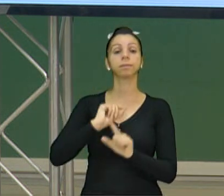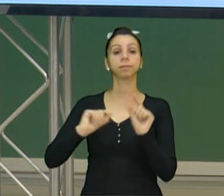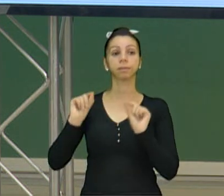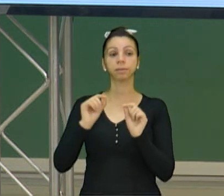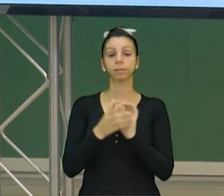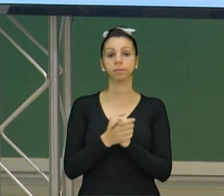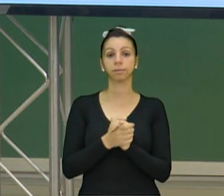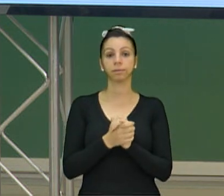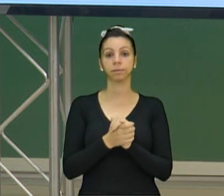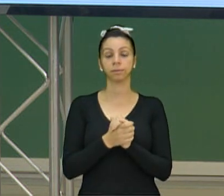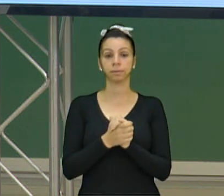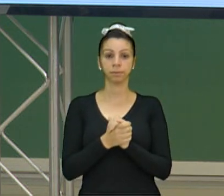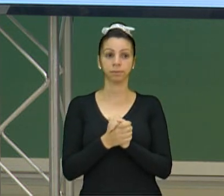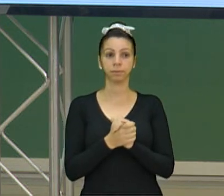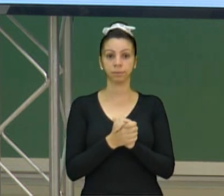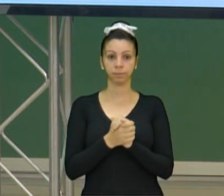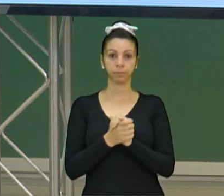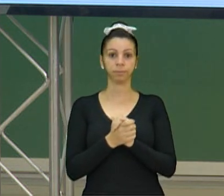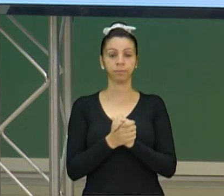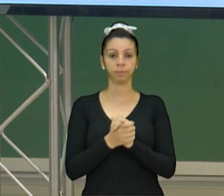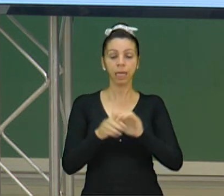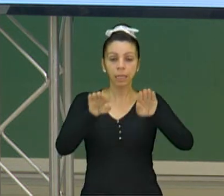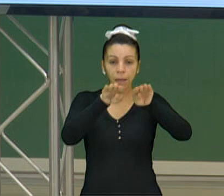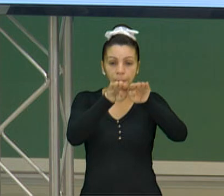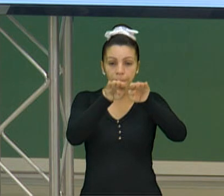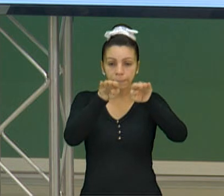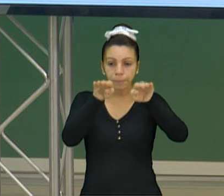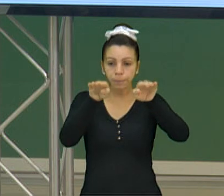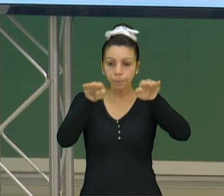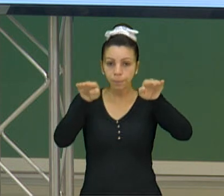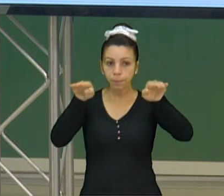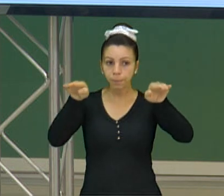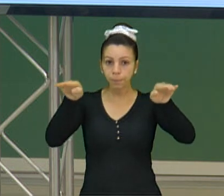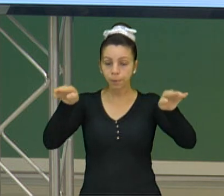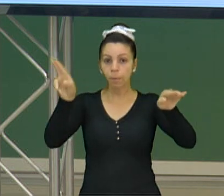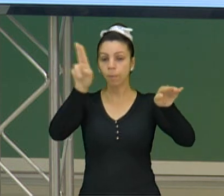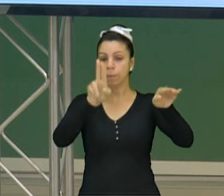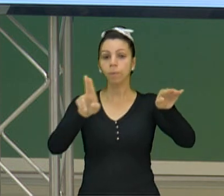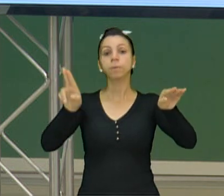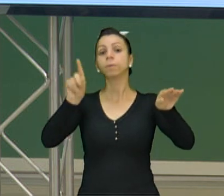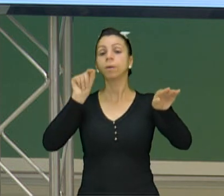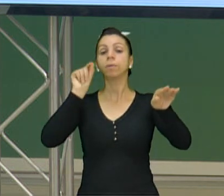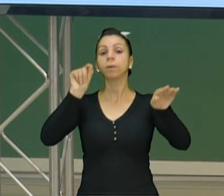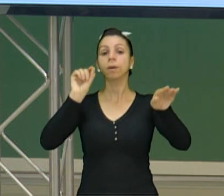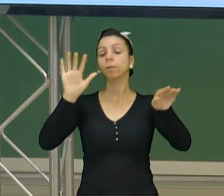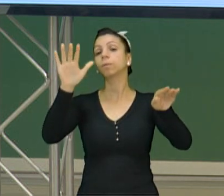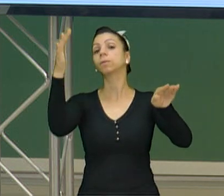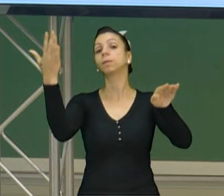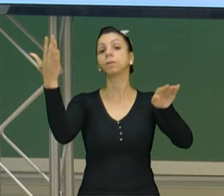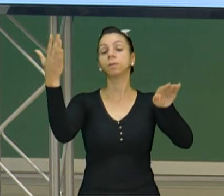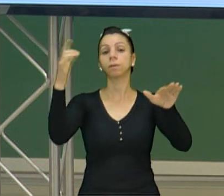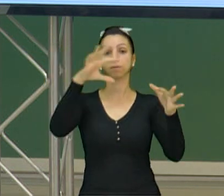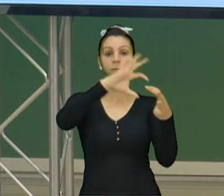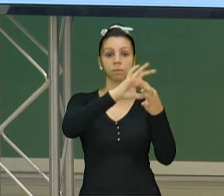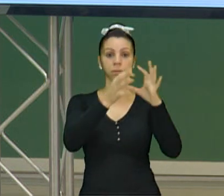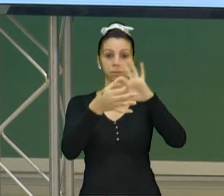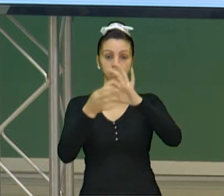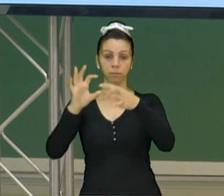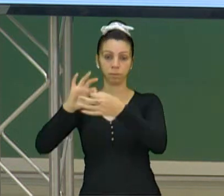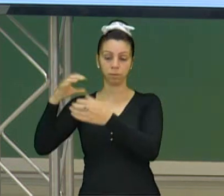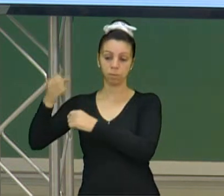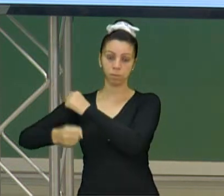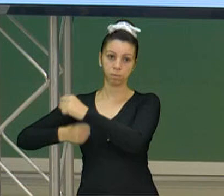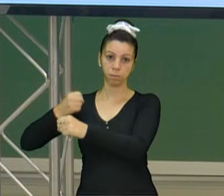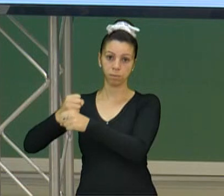na horizontal, né? Seguindo aqui, no caso aqui, a gente tem os anos em que aconteceram as Olimpíadas, da mais